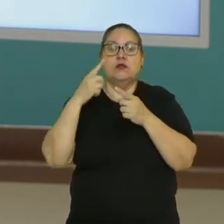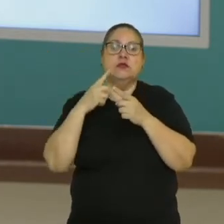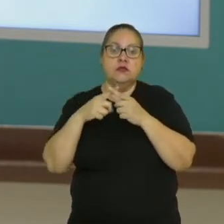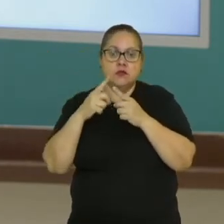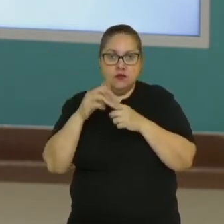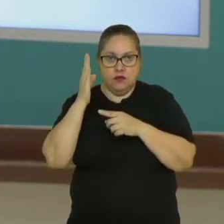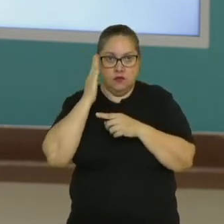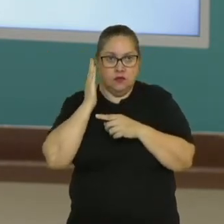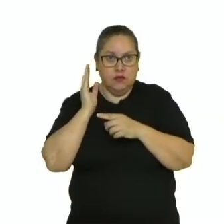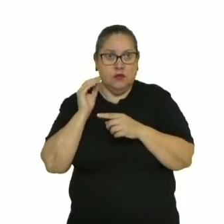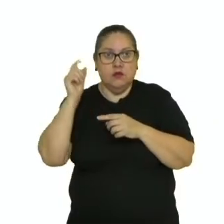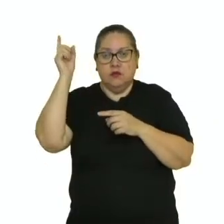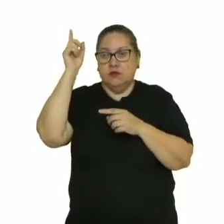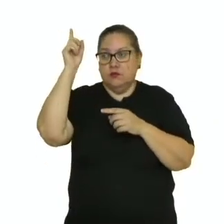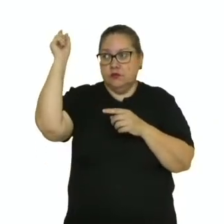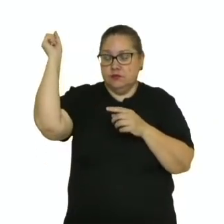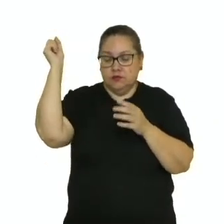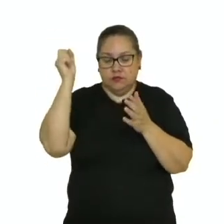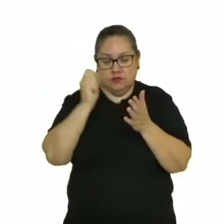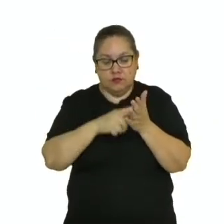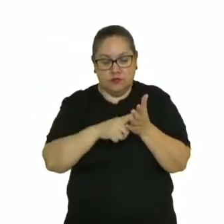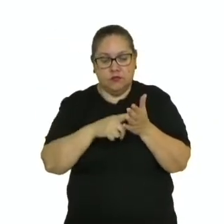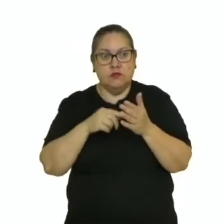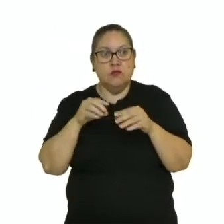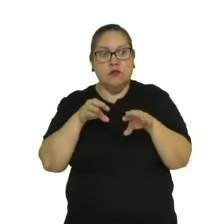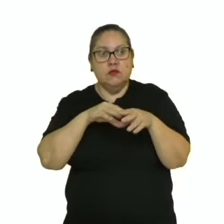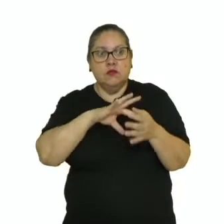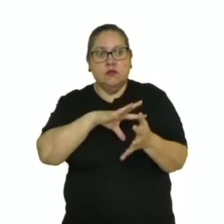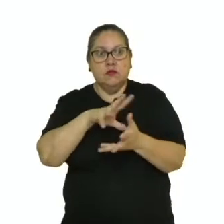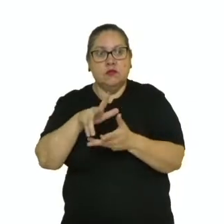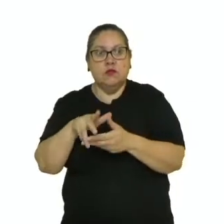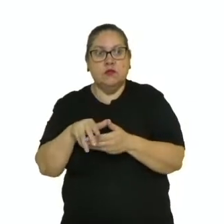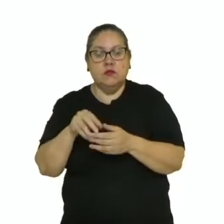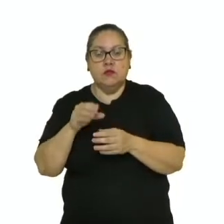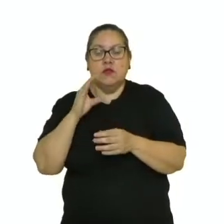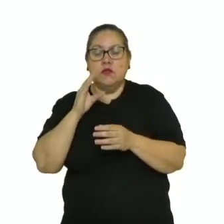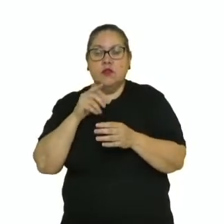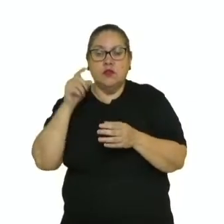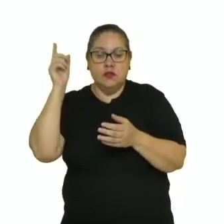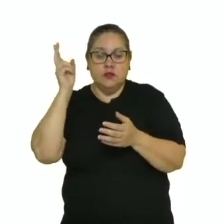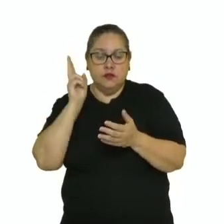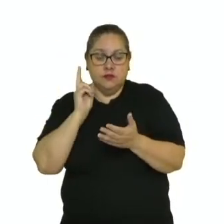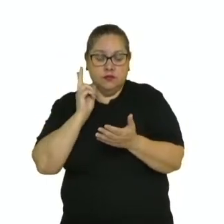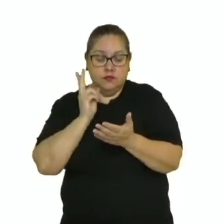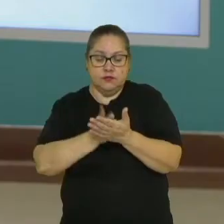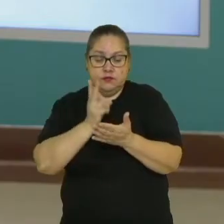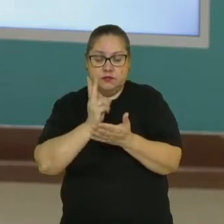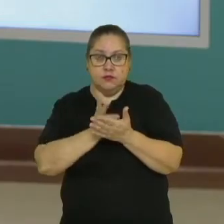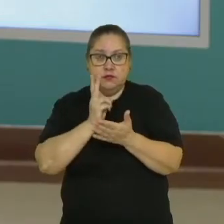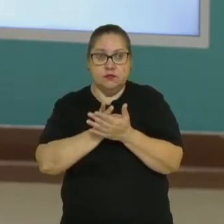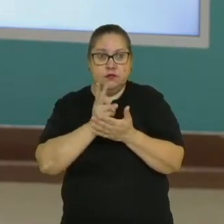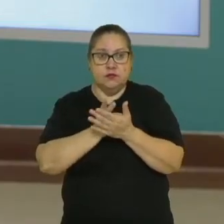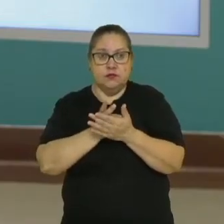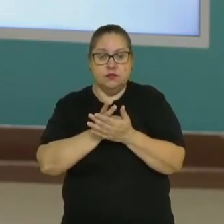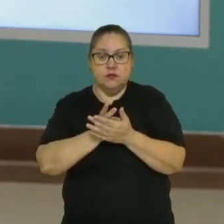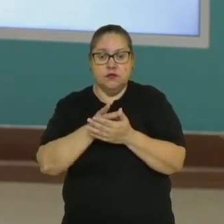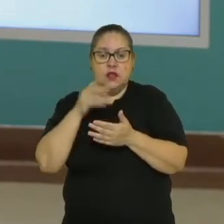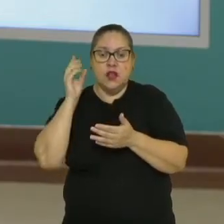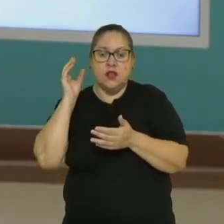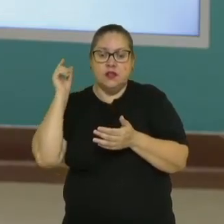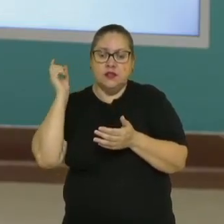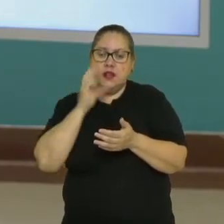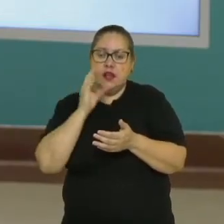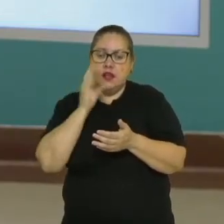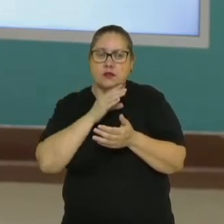porquê. Os raios ultravioletas atingiam o planeta com alta frequência, ou seja, chegavam muito, com